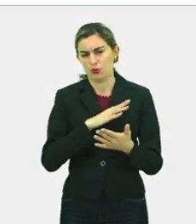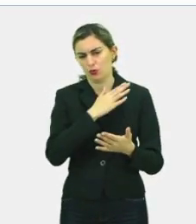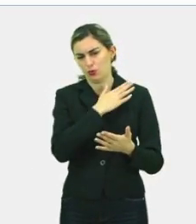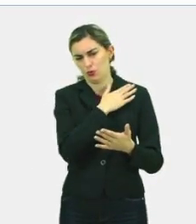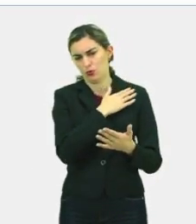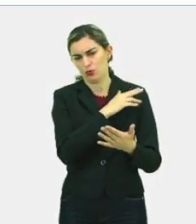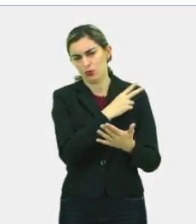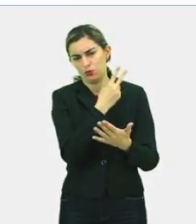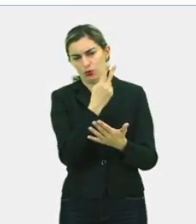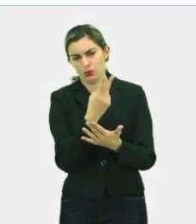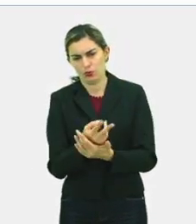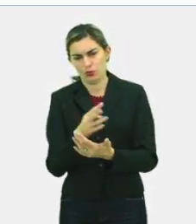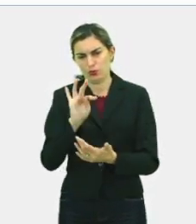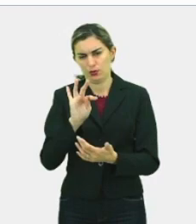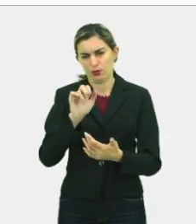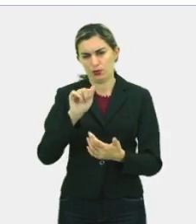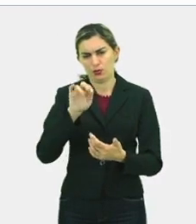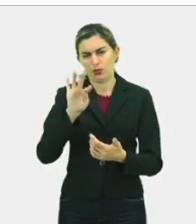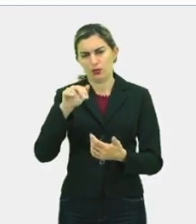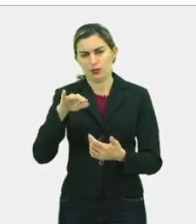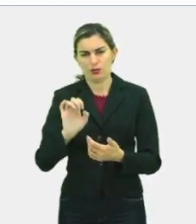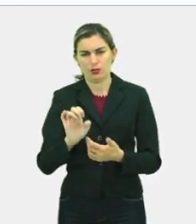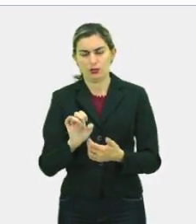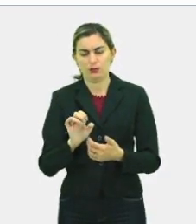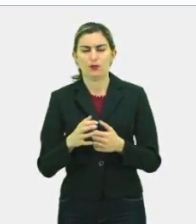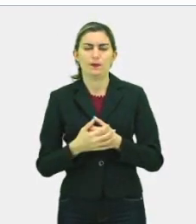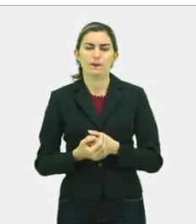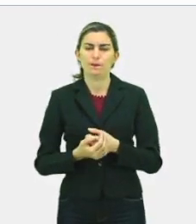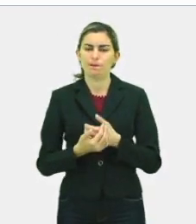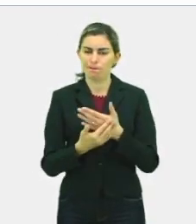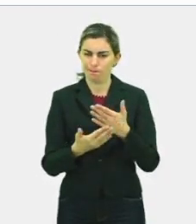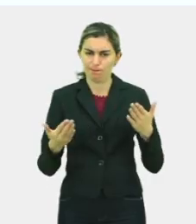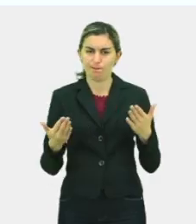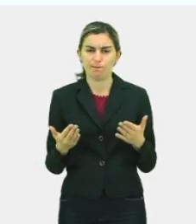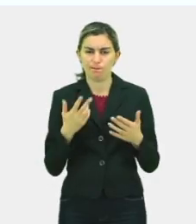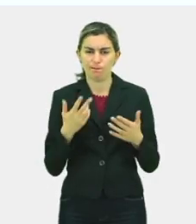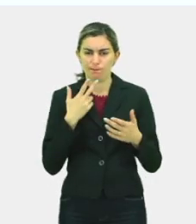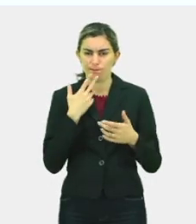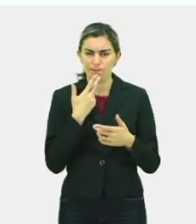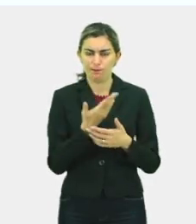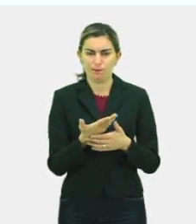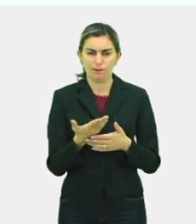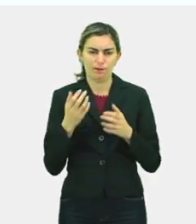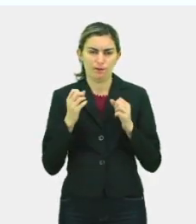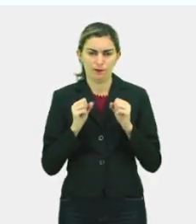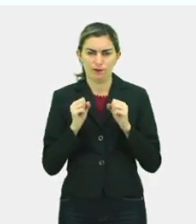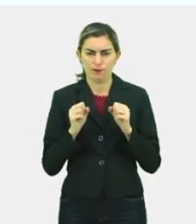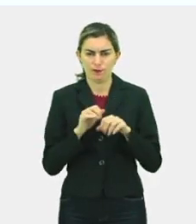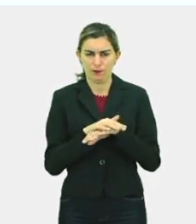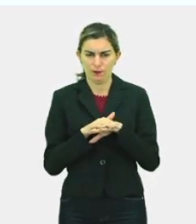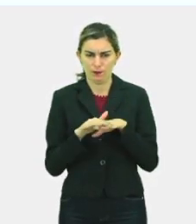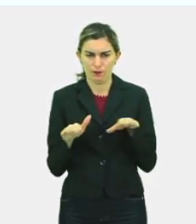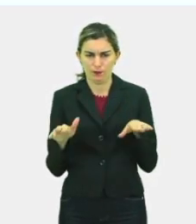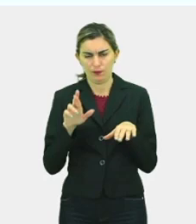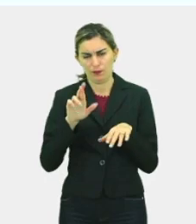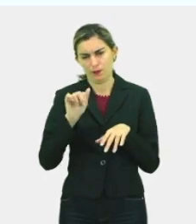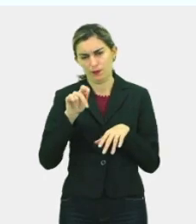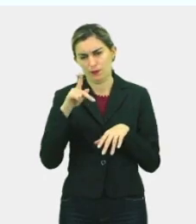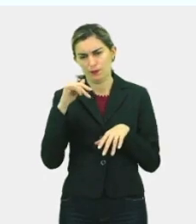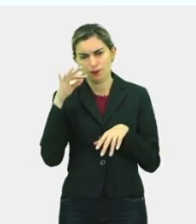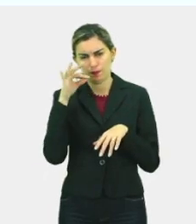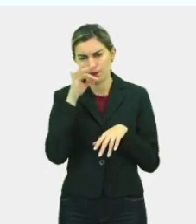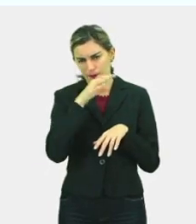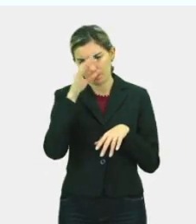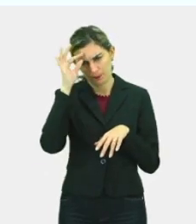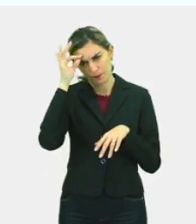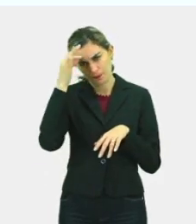as costas no tatame, né? Então, finaliza a luta aí. Então, quando eu disse a vocês que a luta pode acabar rapidinho,